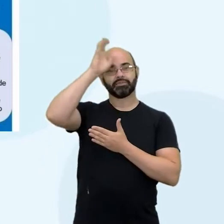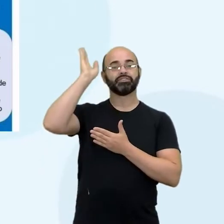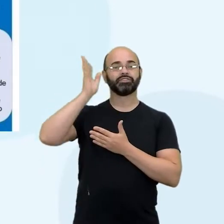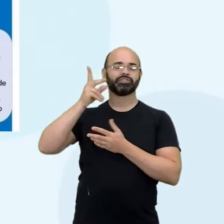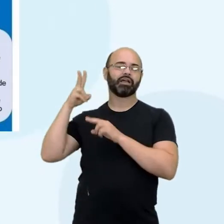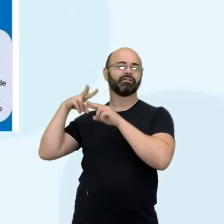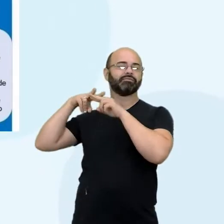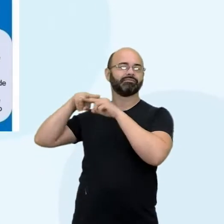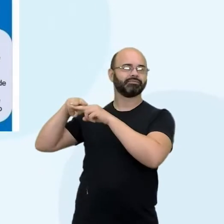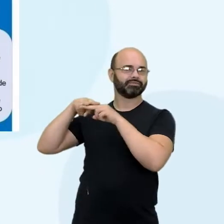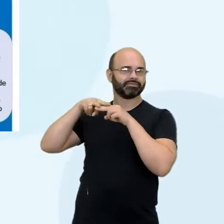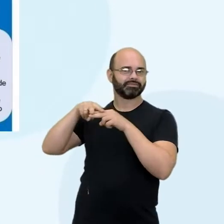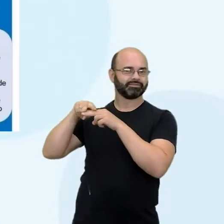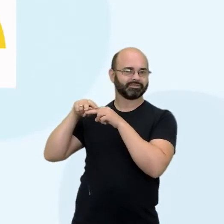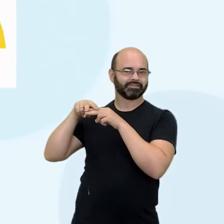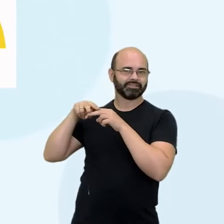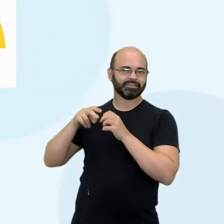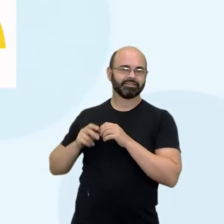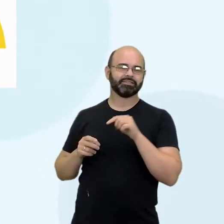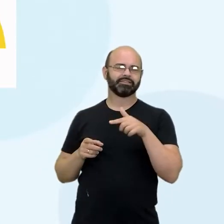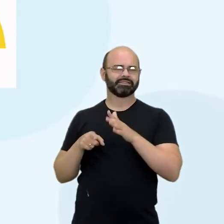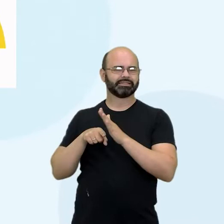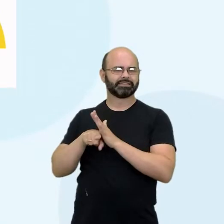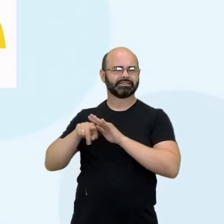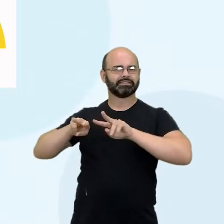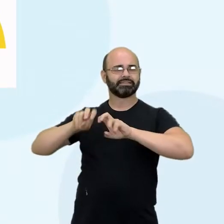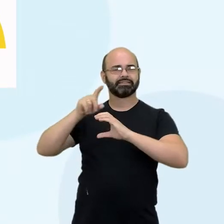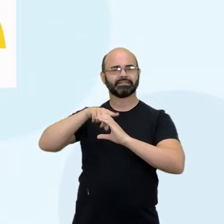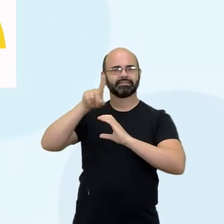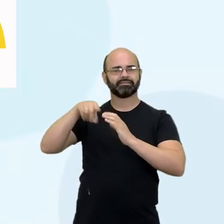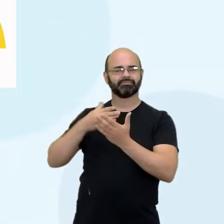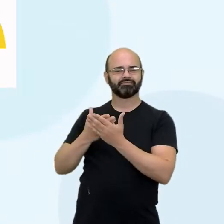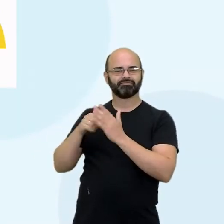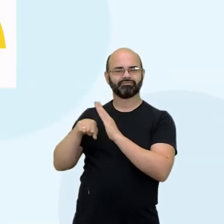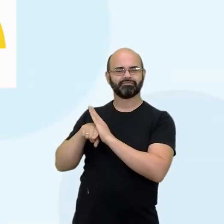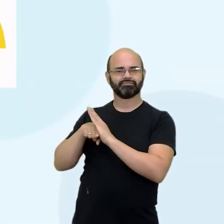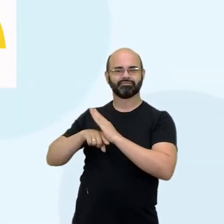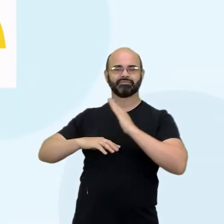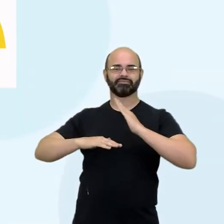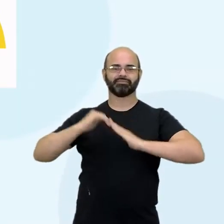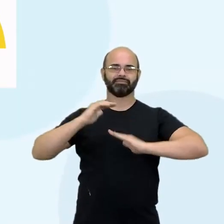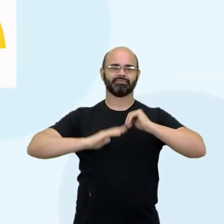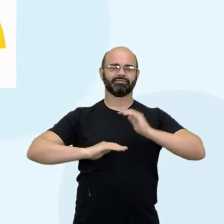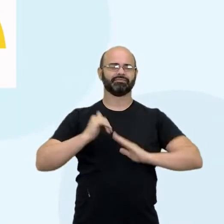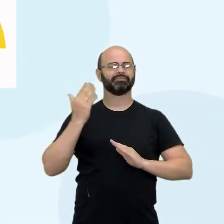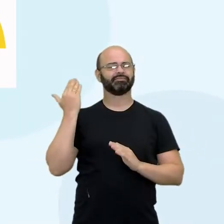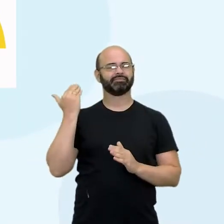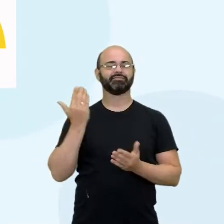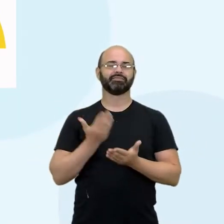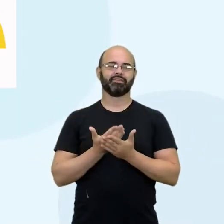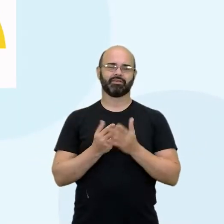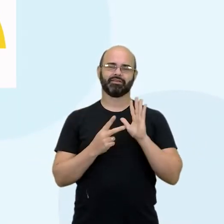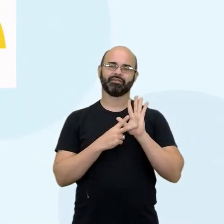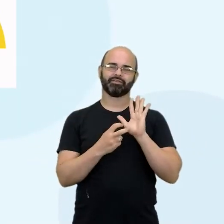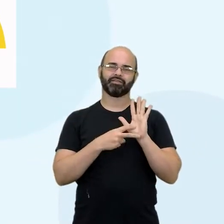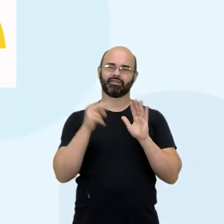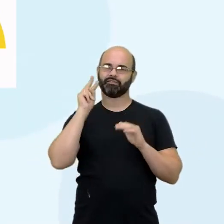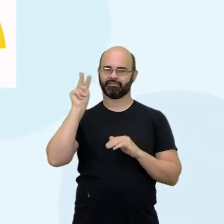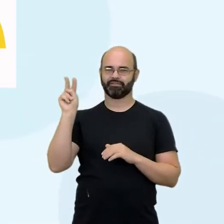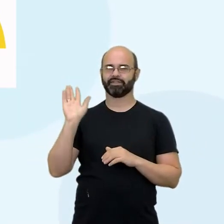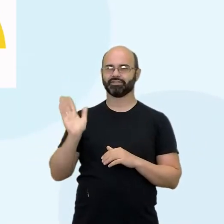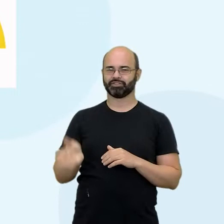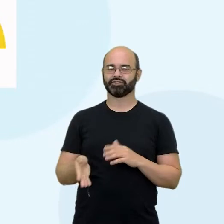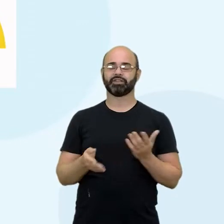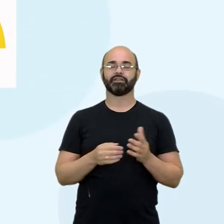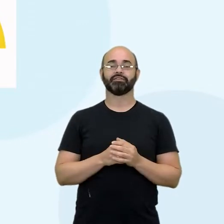trabalhando ali na parte de investigação científica. As habilidades são as mesmas habilidades que a gente viu na aula do glossário, elas estão lá